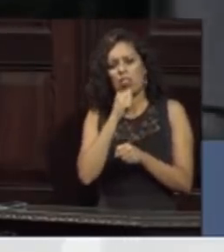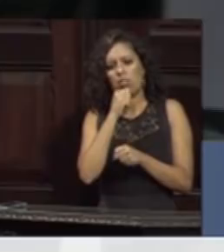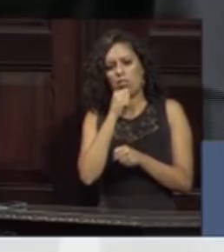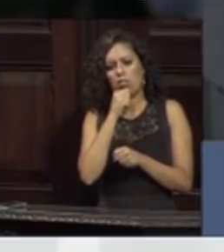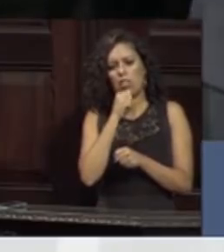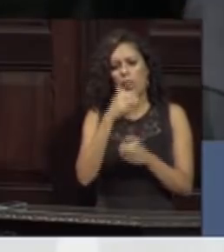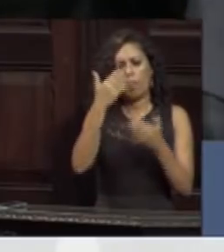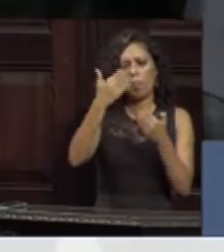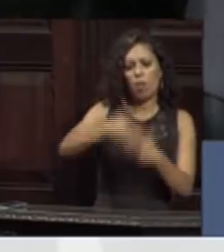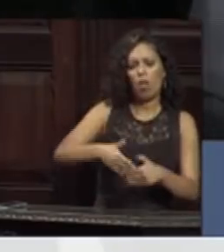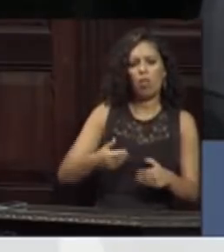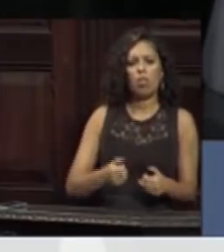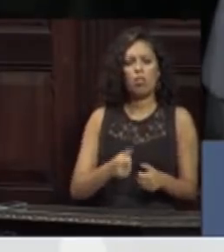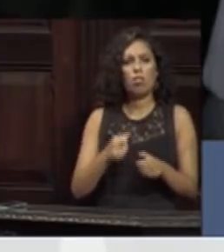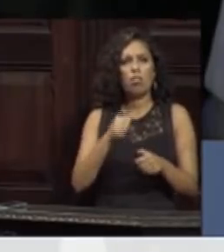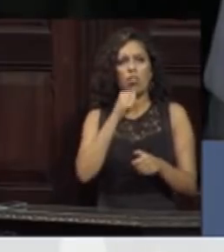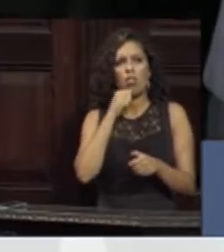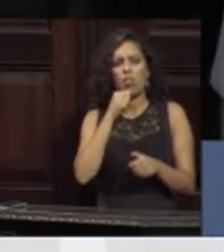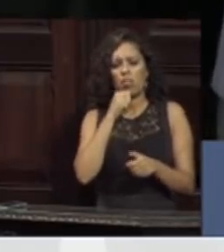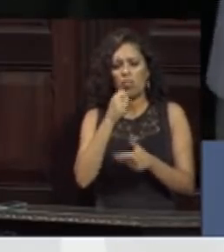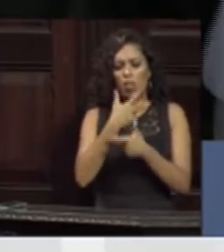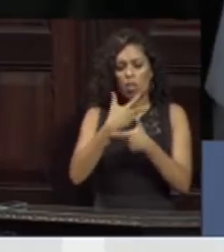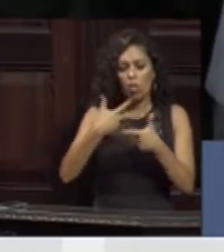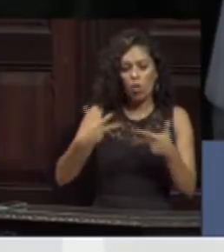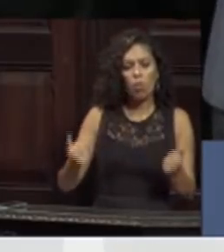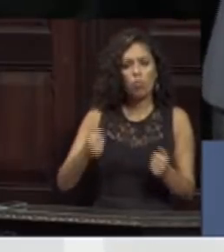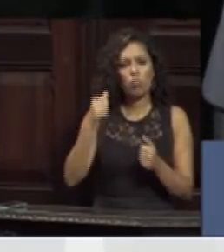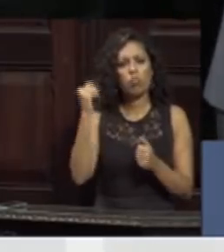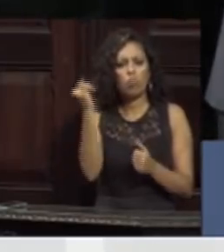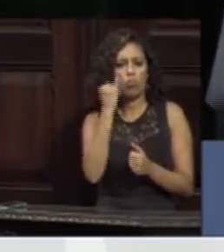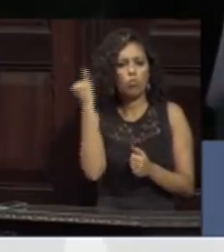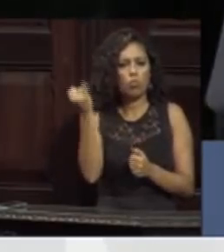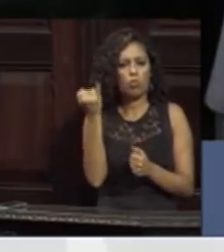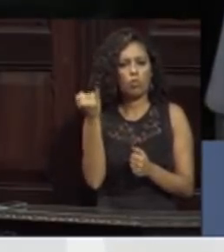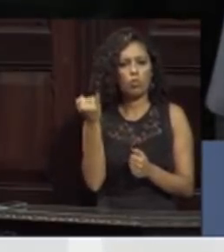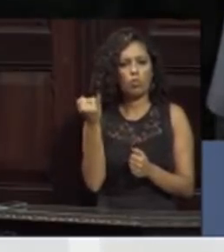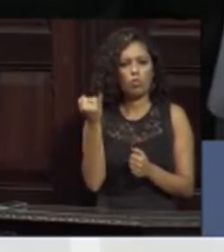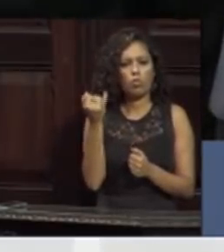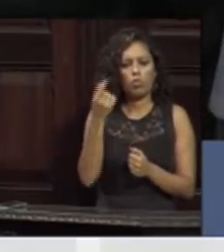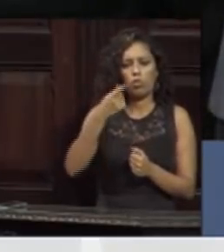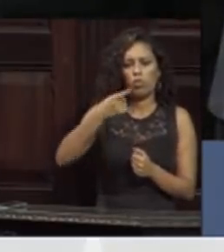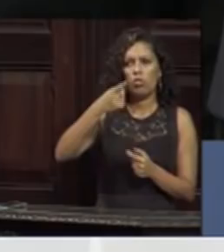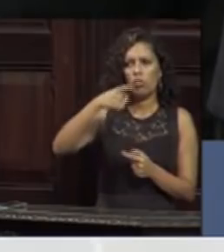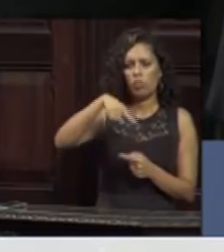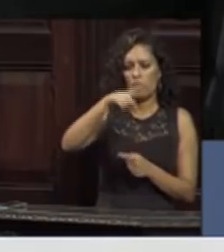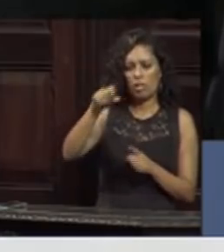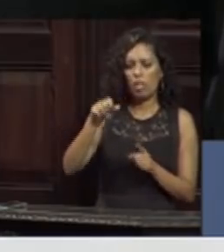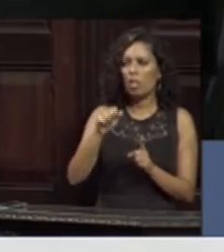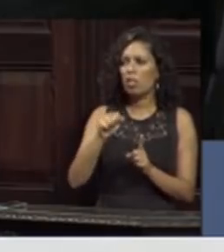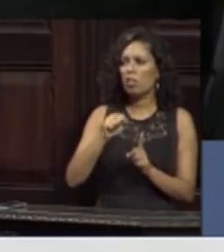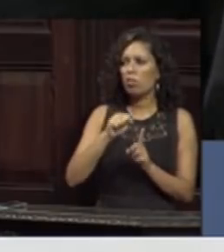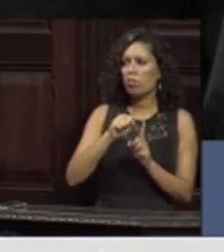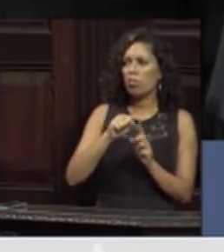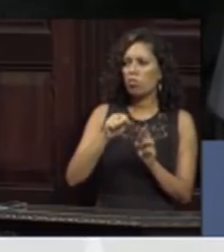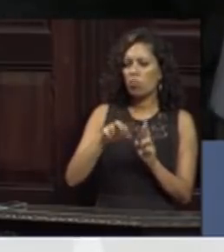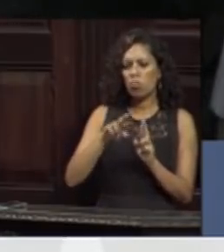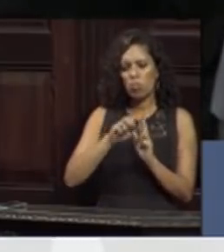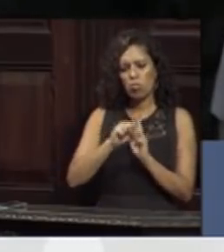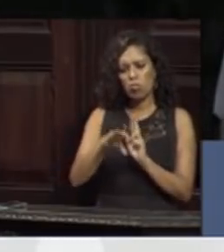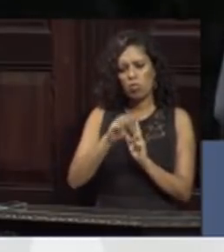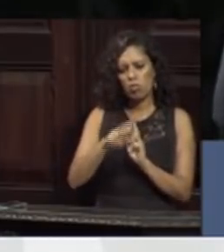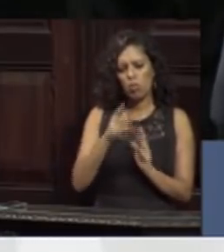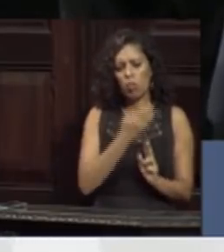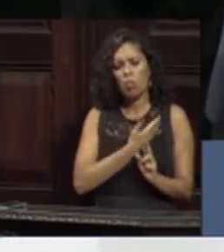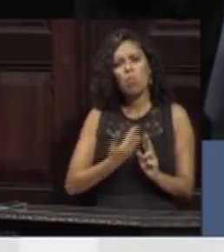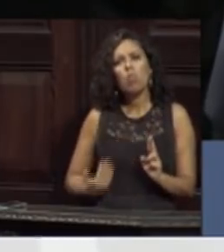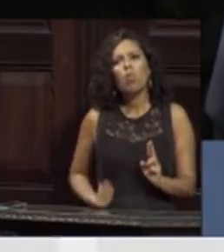das organizações sociais, da fundação, fazendo com que os servidores da saúde fossem colocados no limbo